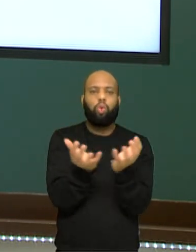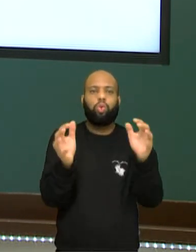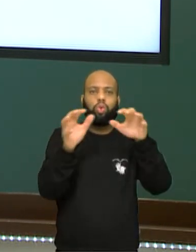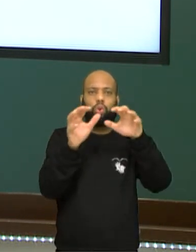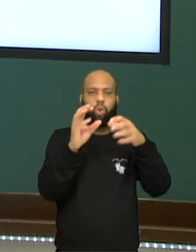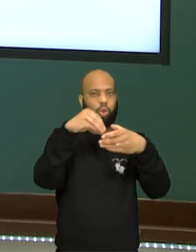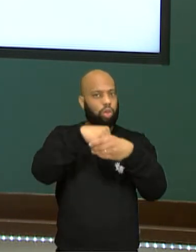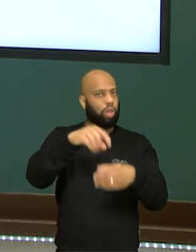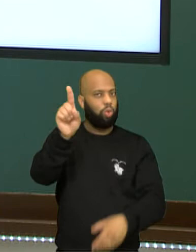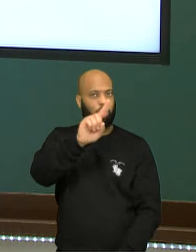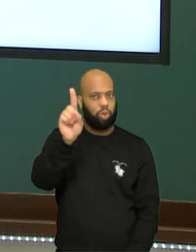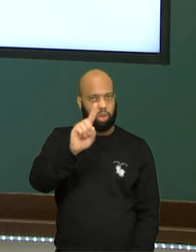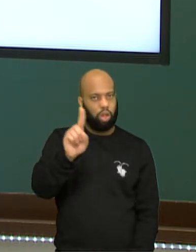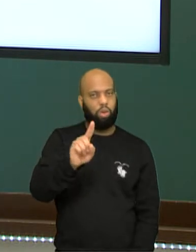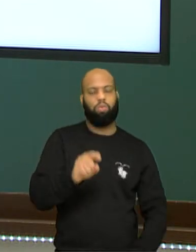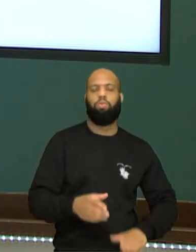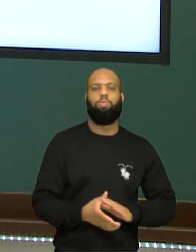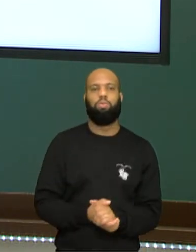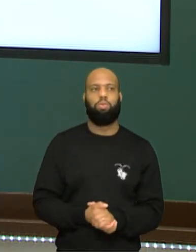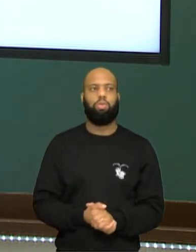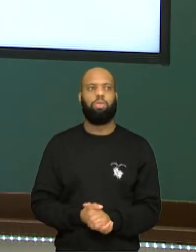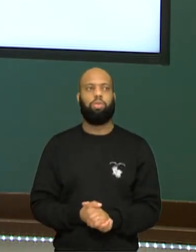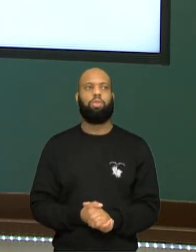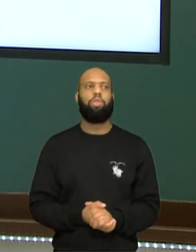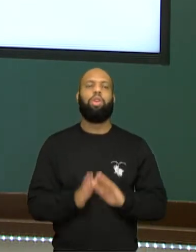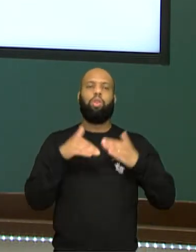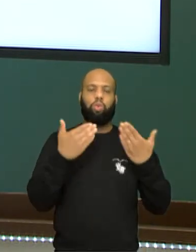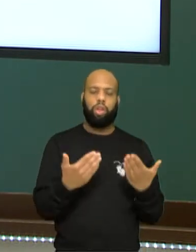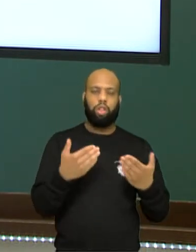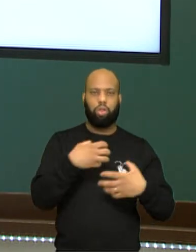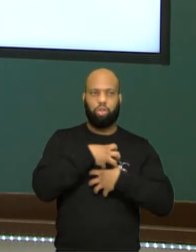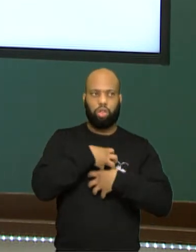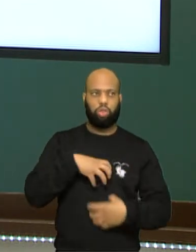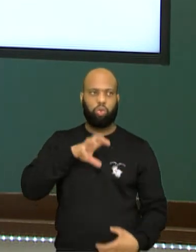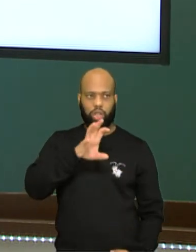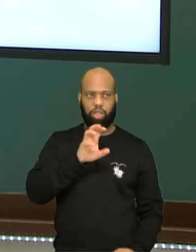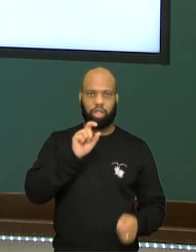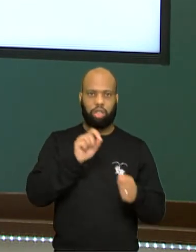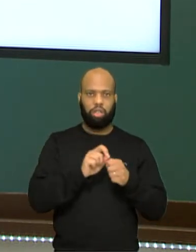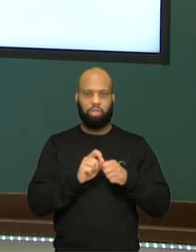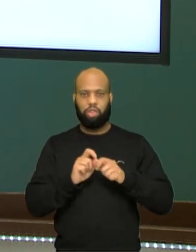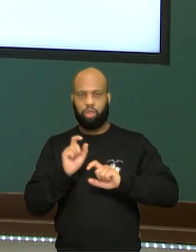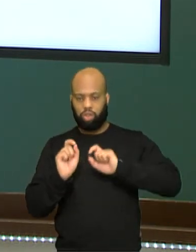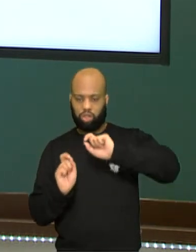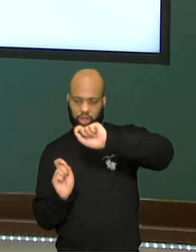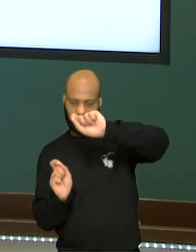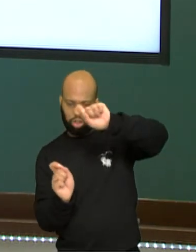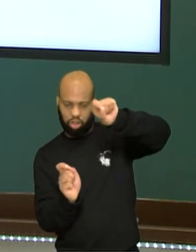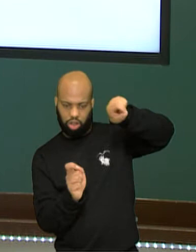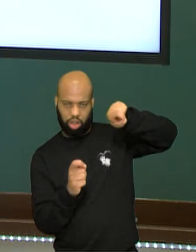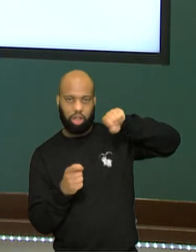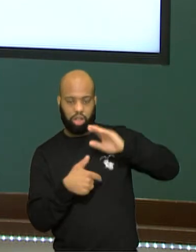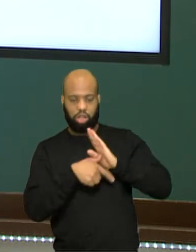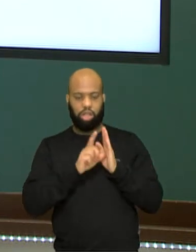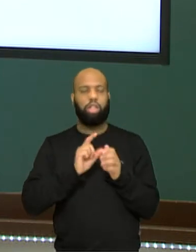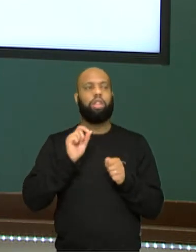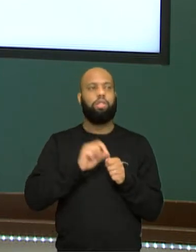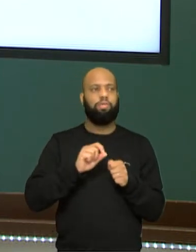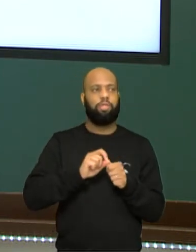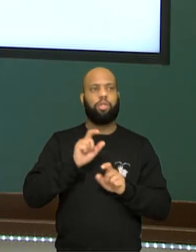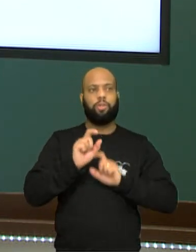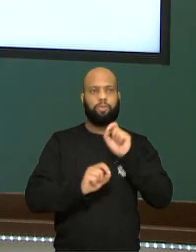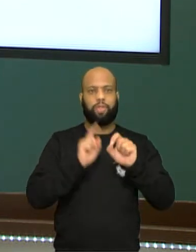isso se torna uma ciência conferência consequentemente ele girando igual da maneira que a gente fez vai